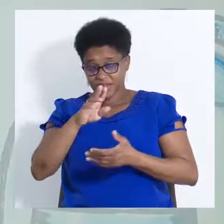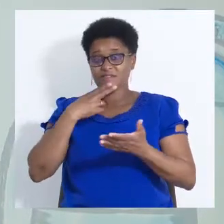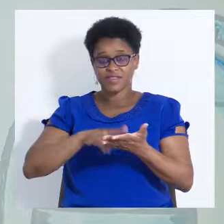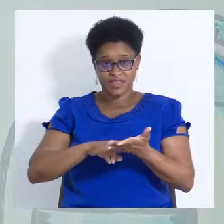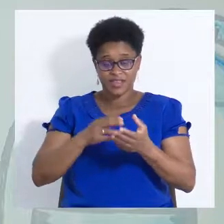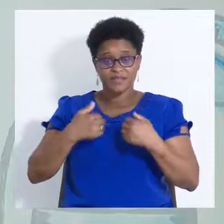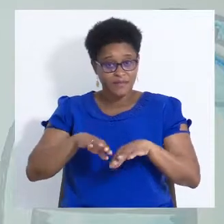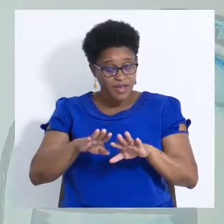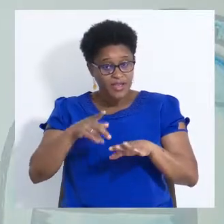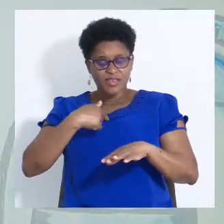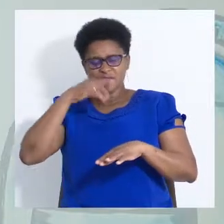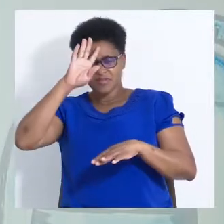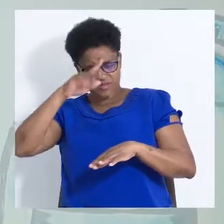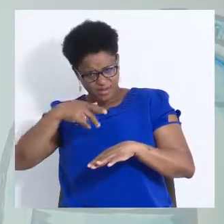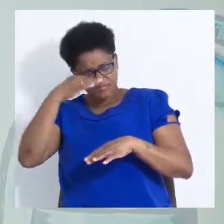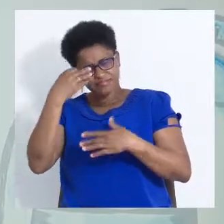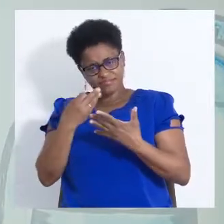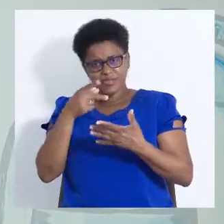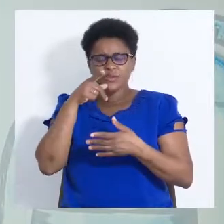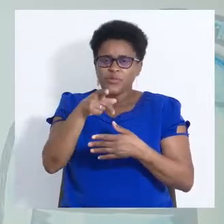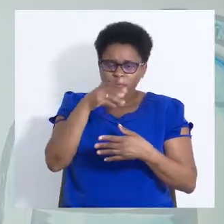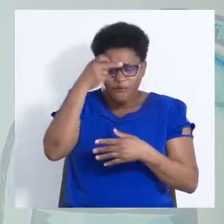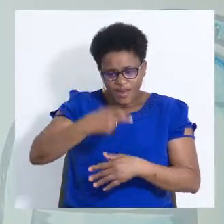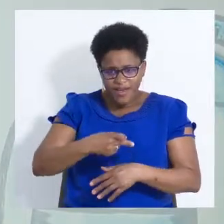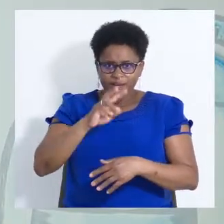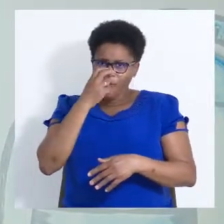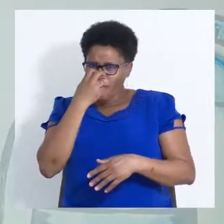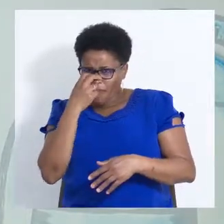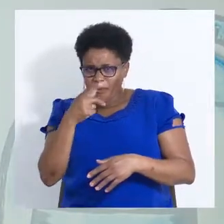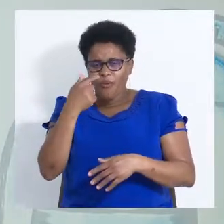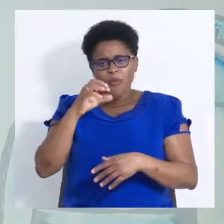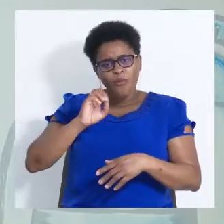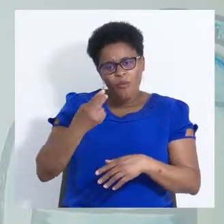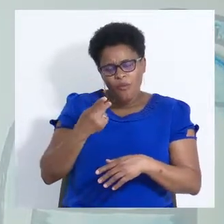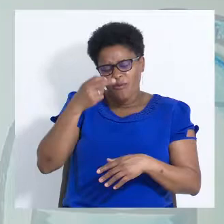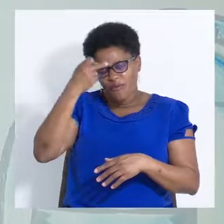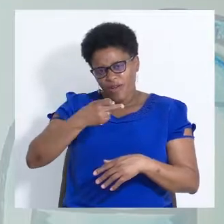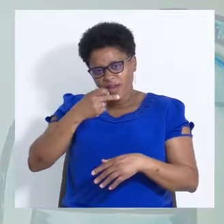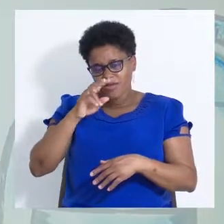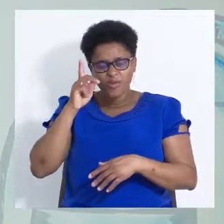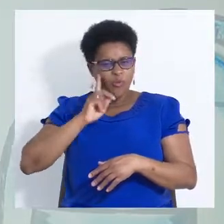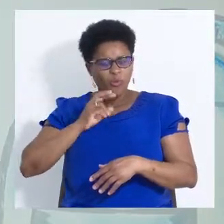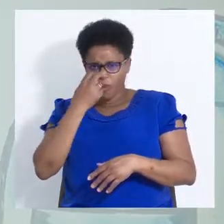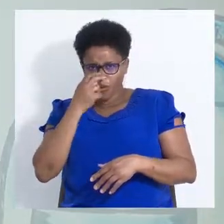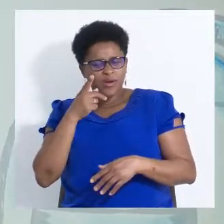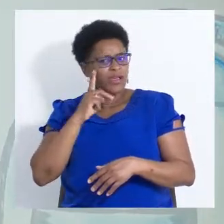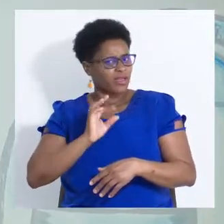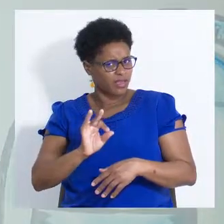sei se isso é verdade. Mas acredito que tu ficaste curiosa ou ficaste curioso, não é